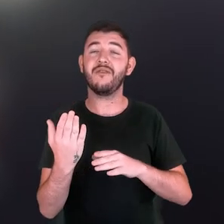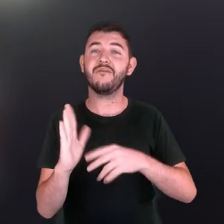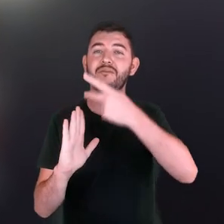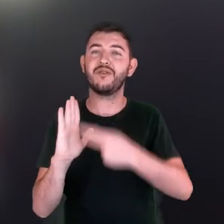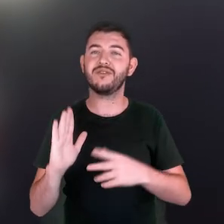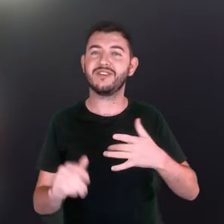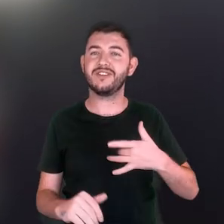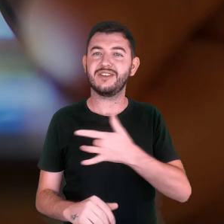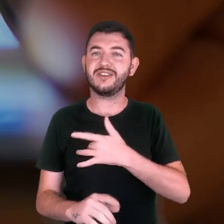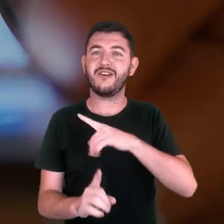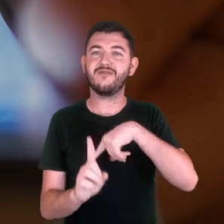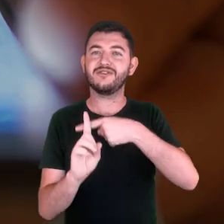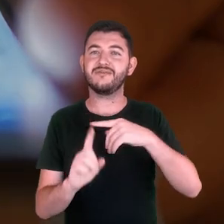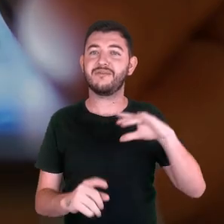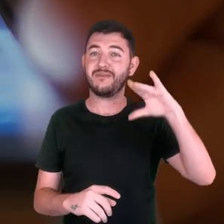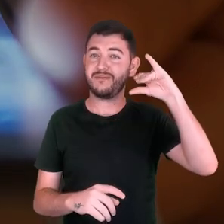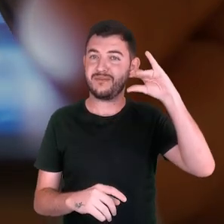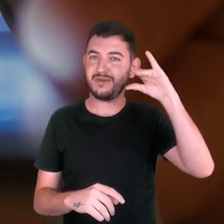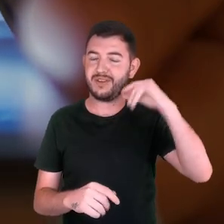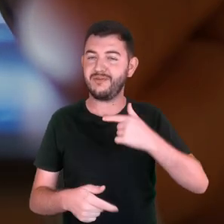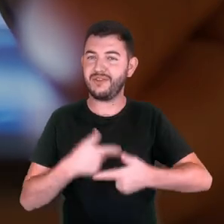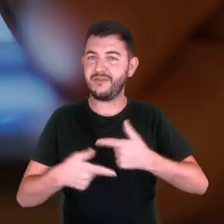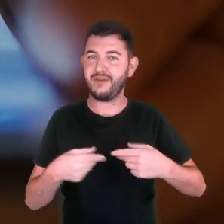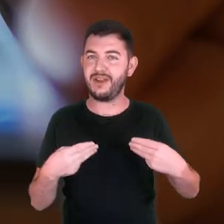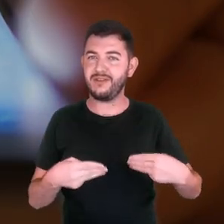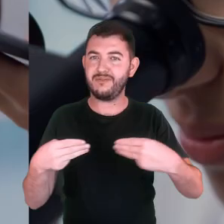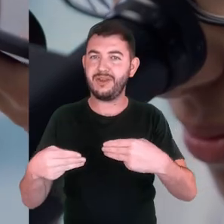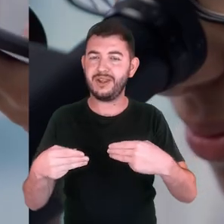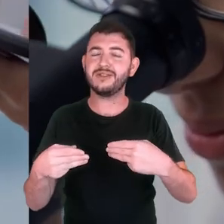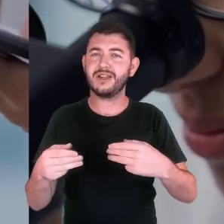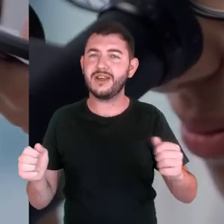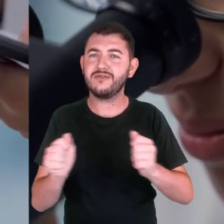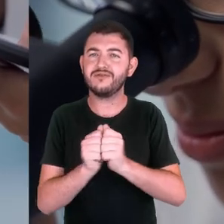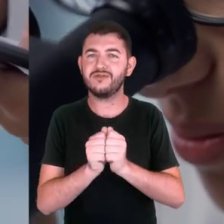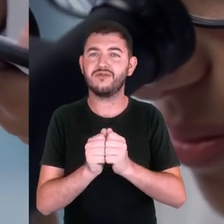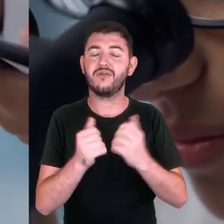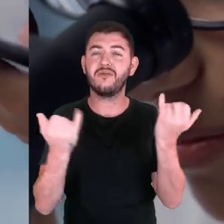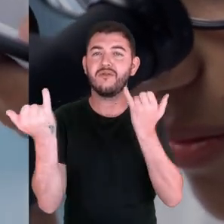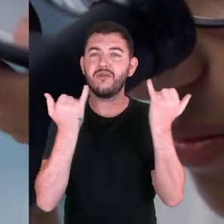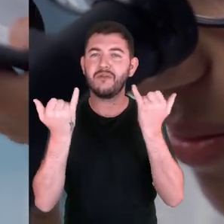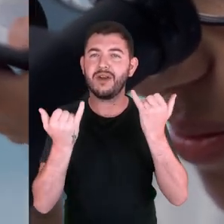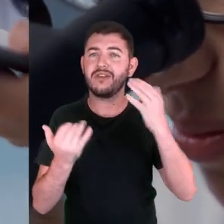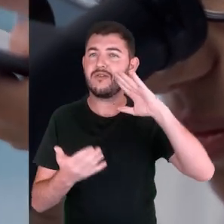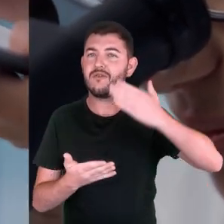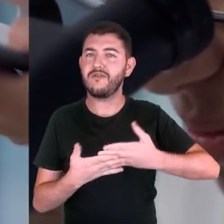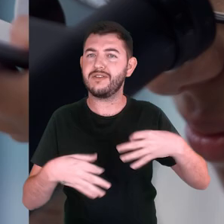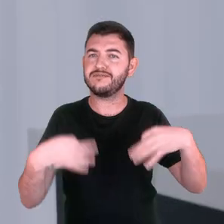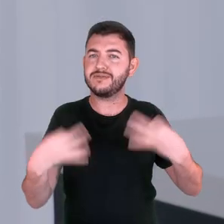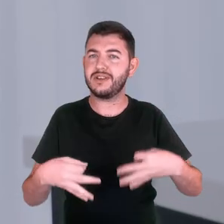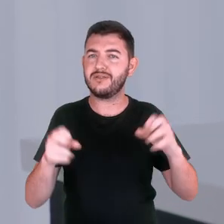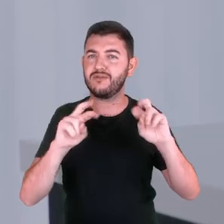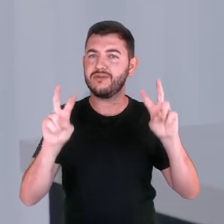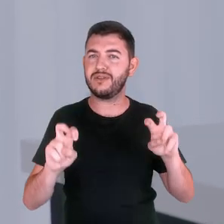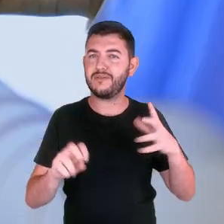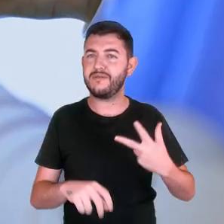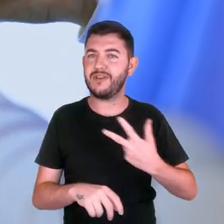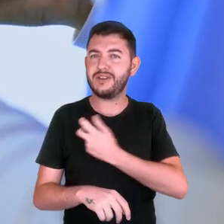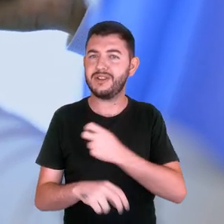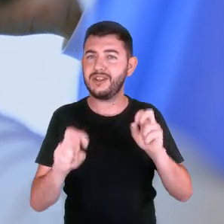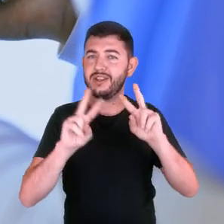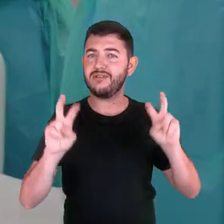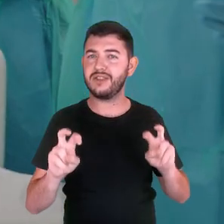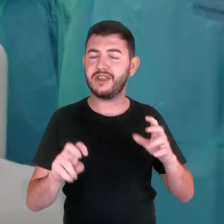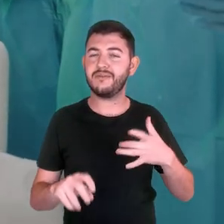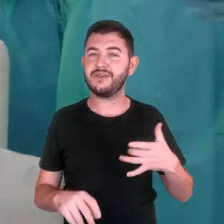Saúde Consciência, uma iniciativa interministerial que assume o compromisso de fornecer informações confiáveis sobre vacinas e